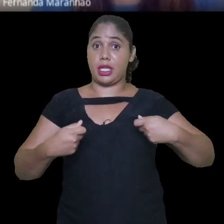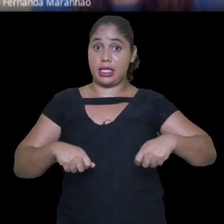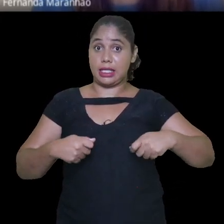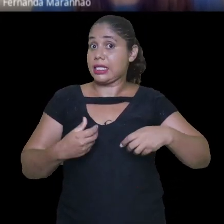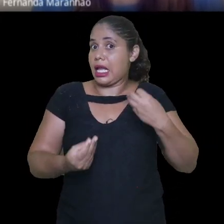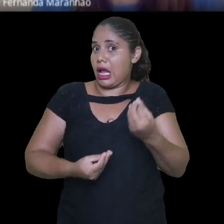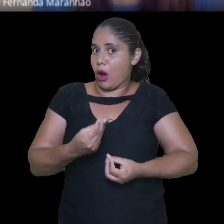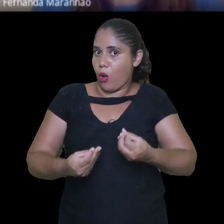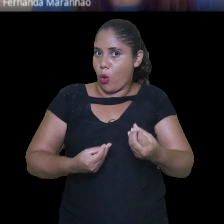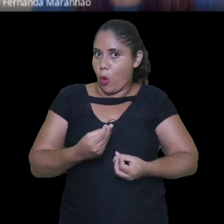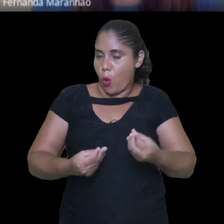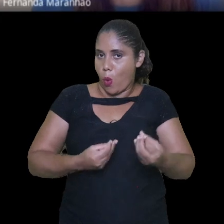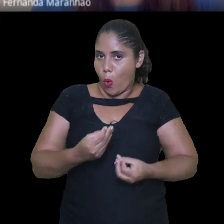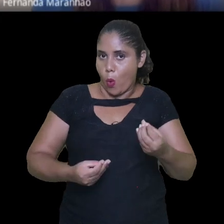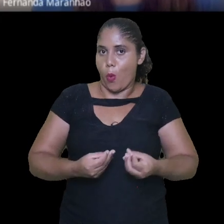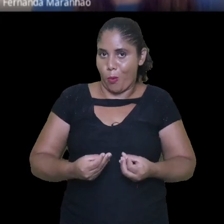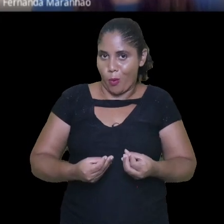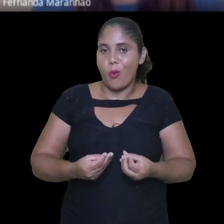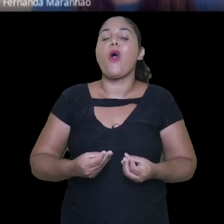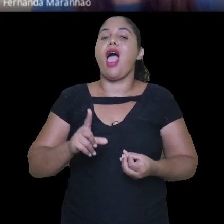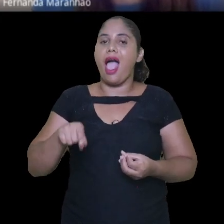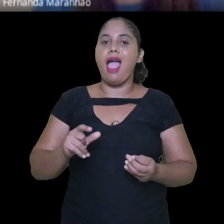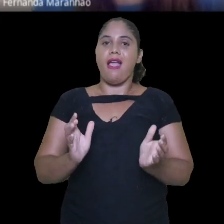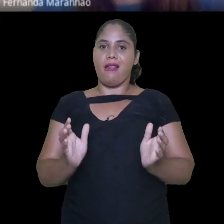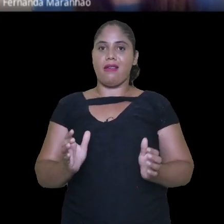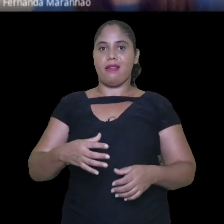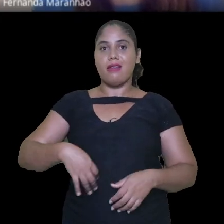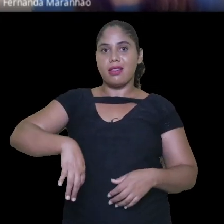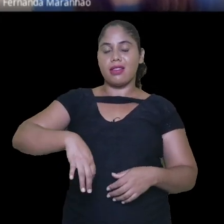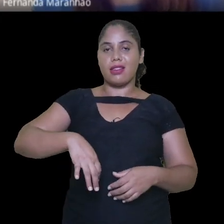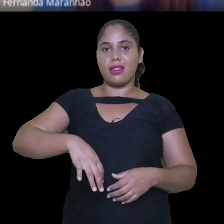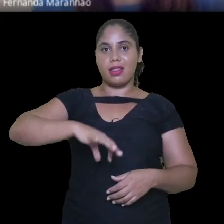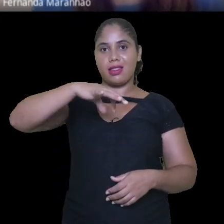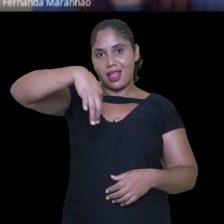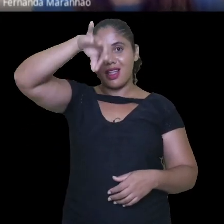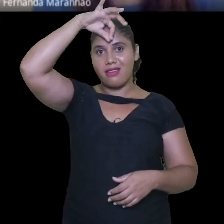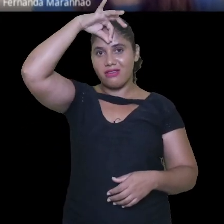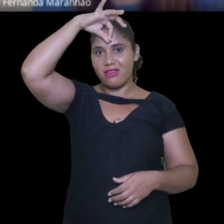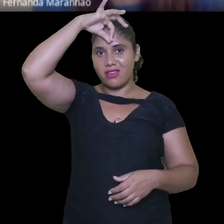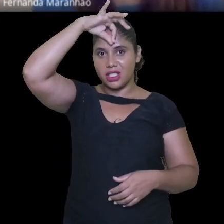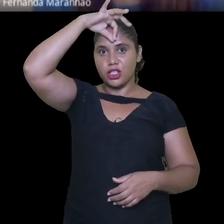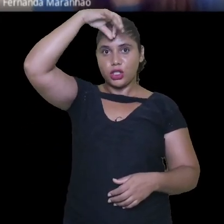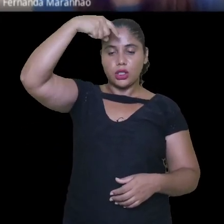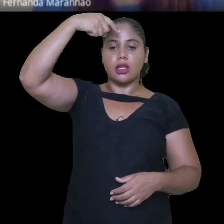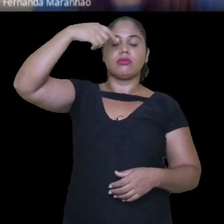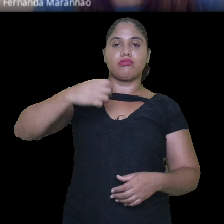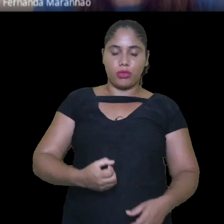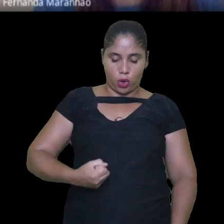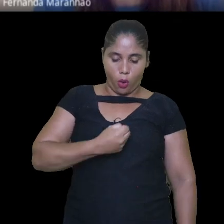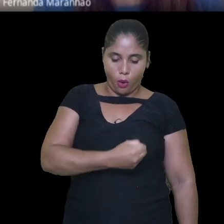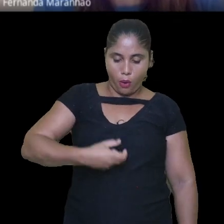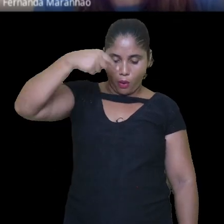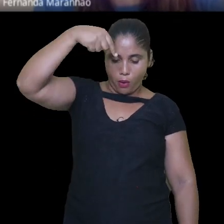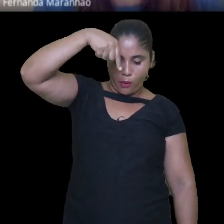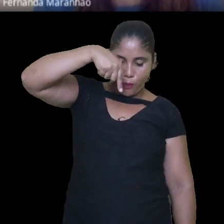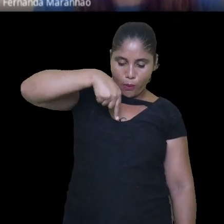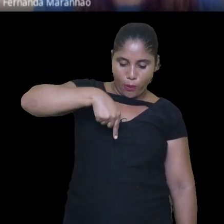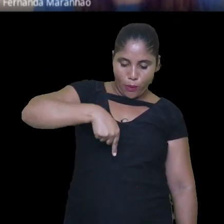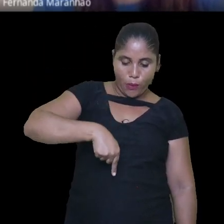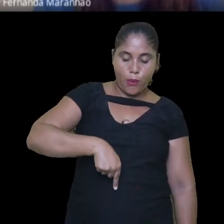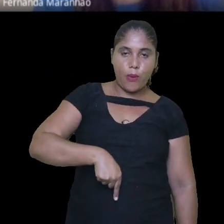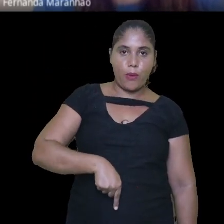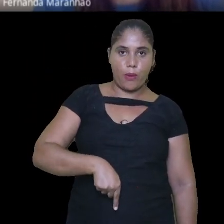a sensibilidade do método é maior quando a ultrassonografia é feita por via transvaginal, não devendo ser realizada por via